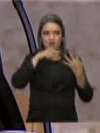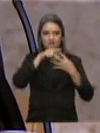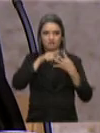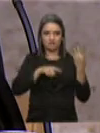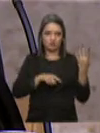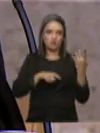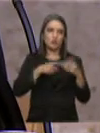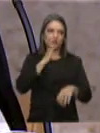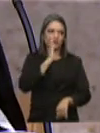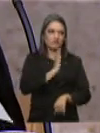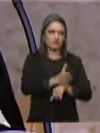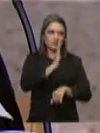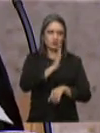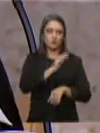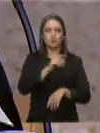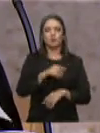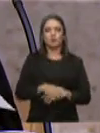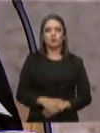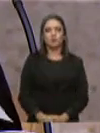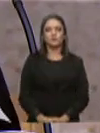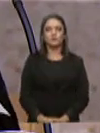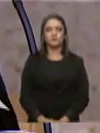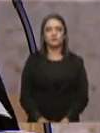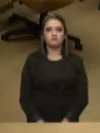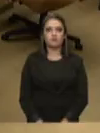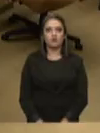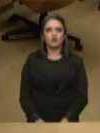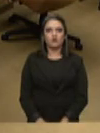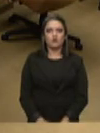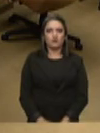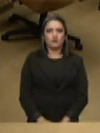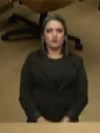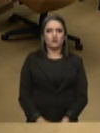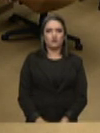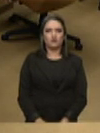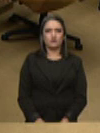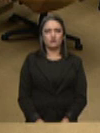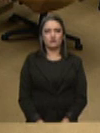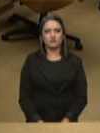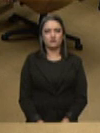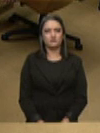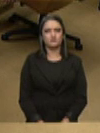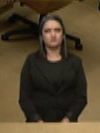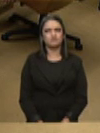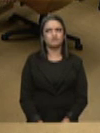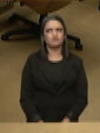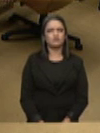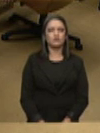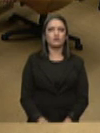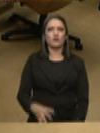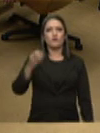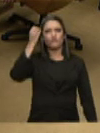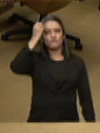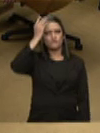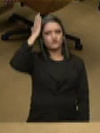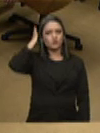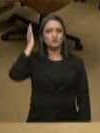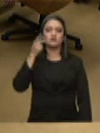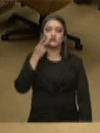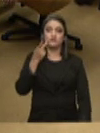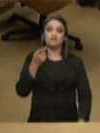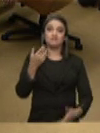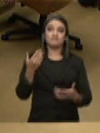quatro. Bom, senhora presidente, assiste a razão ao ministro Luiz Roberto Barroso, no sentido